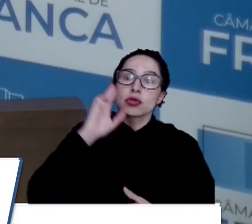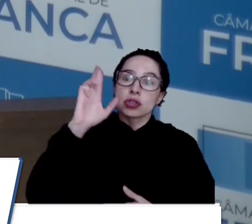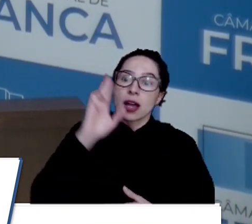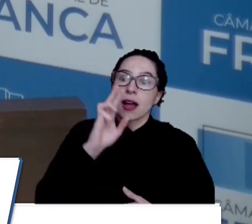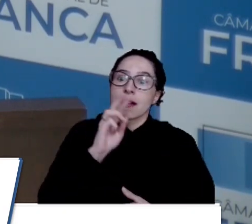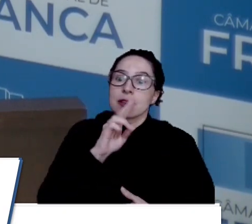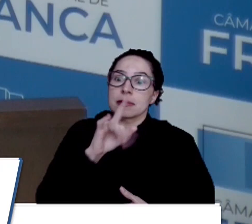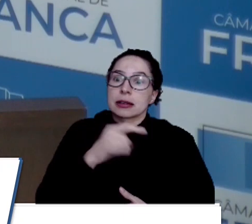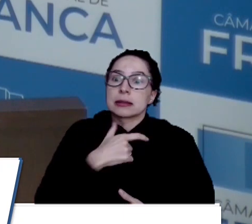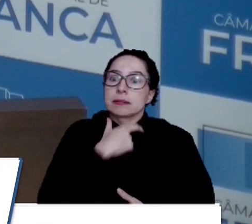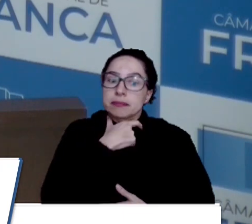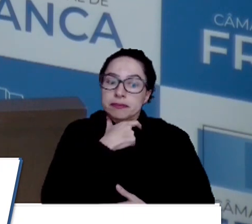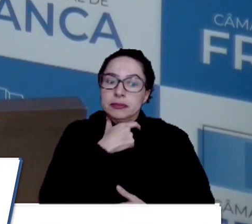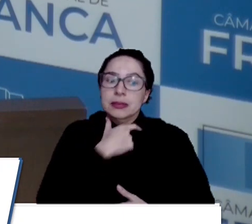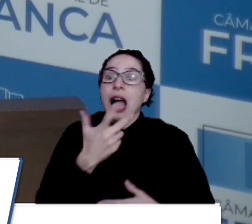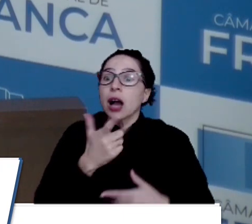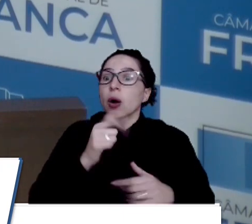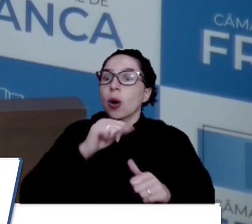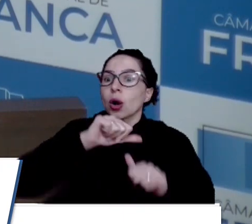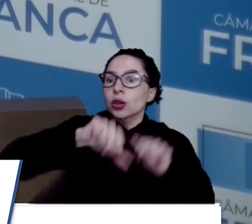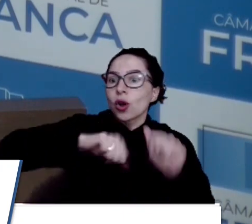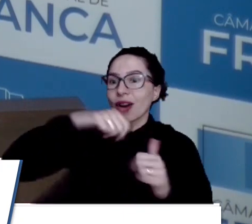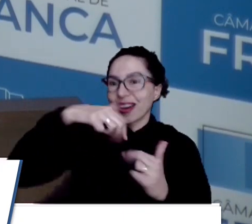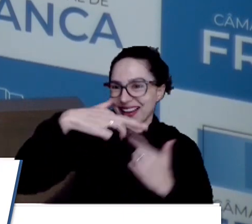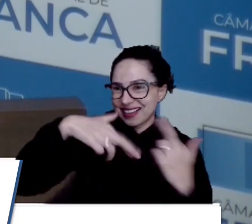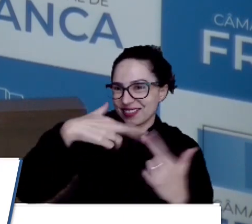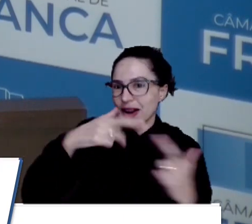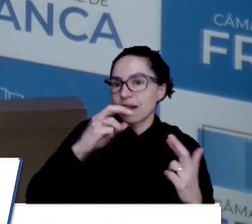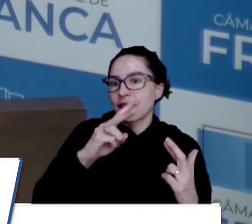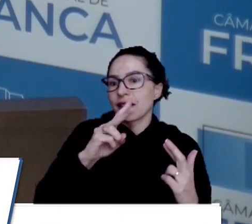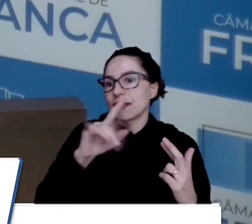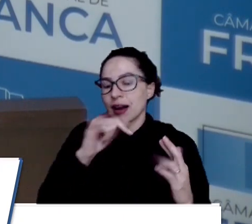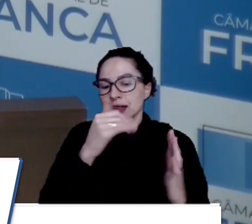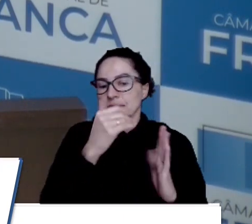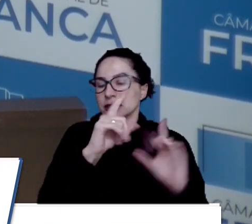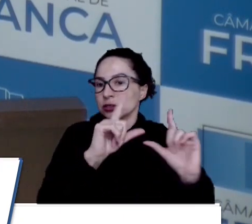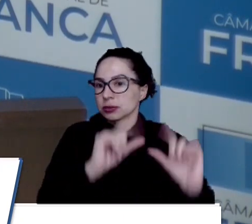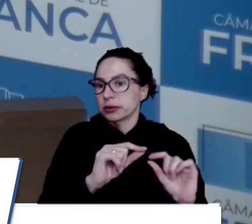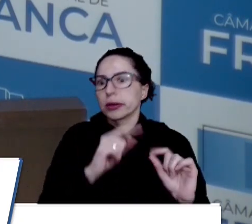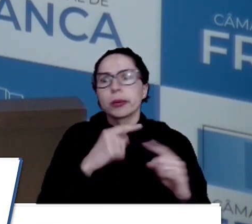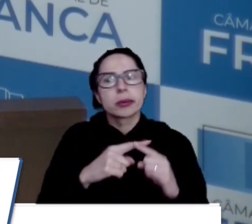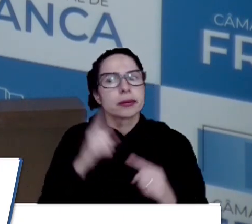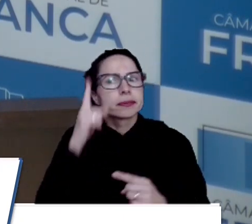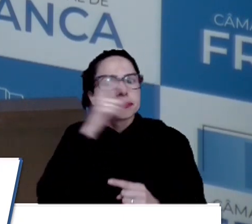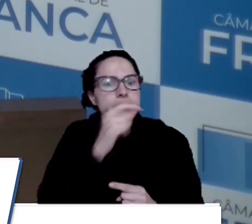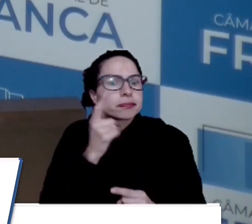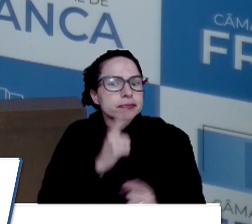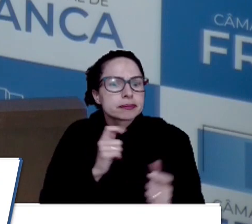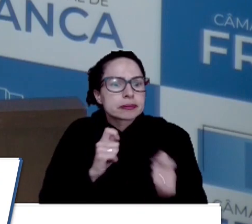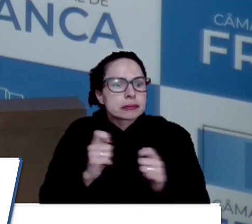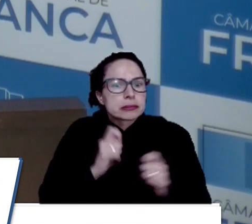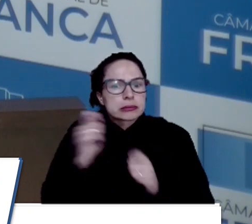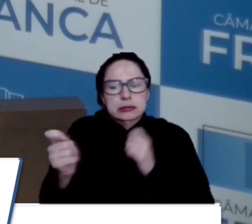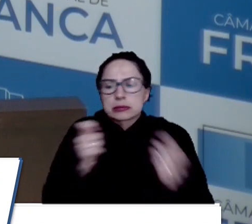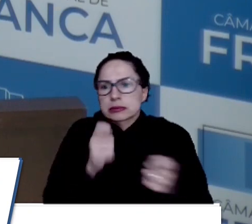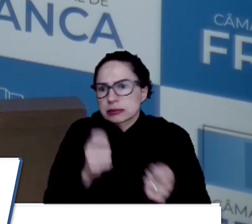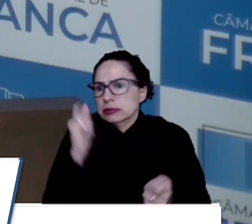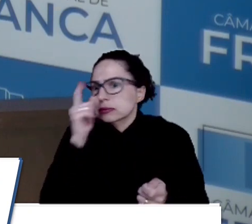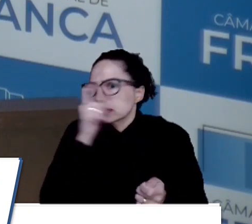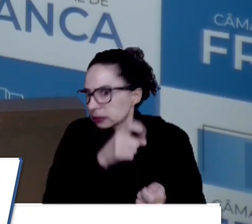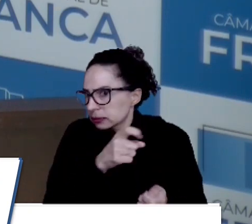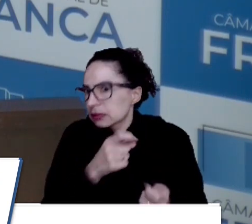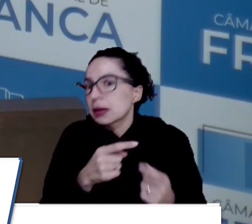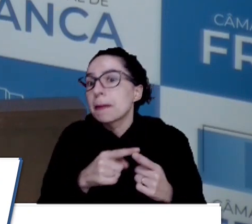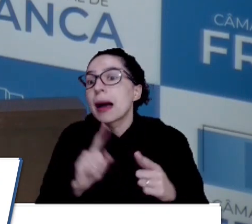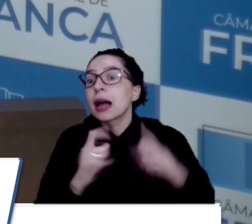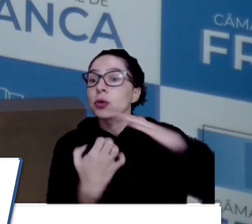vai desburocratizar, porque isso aqui é um manicômio para poder se pagar em termos do patronato. Só que o empresário, ele